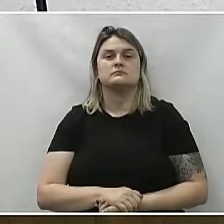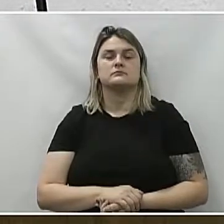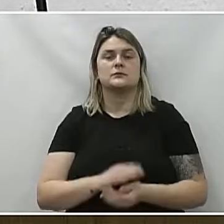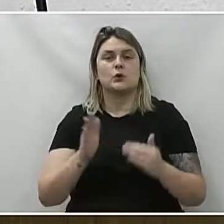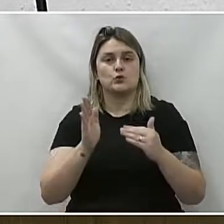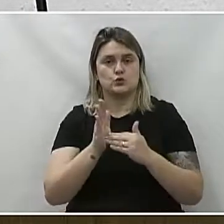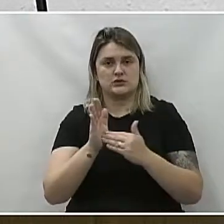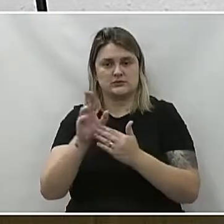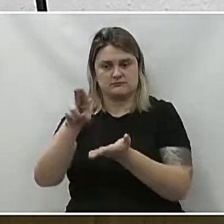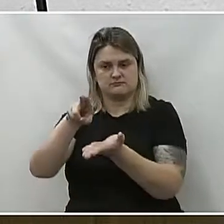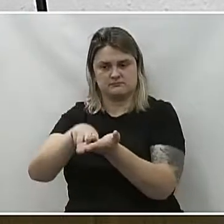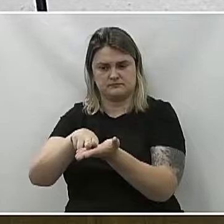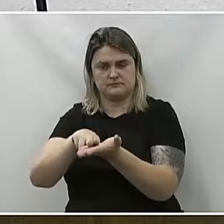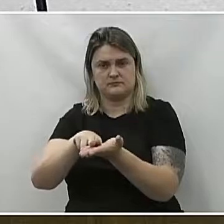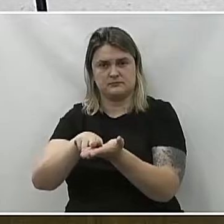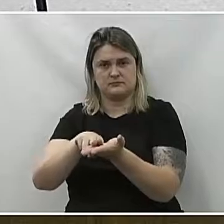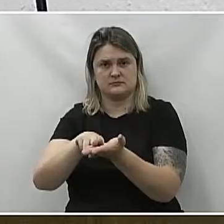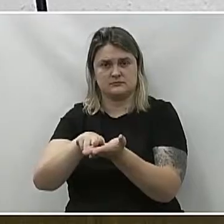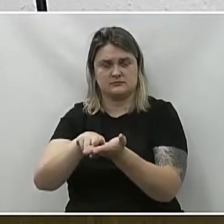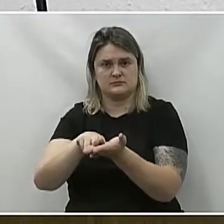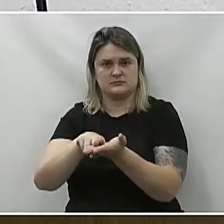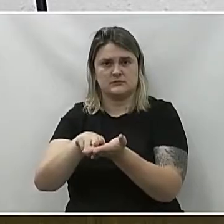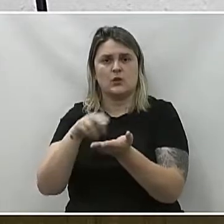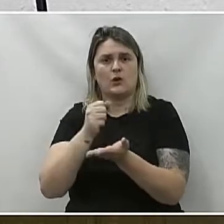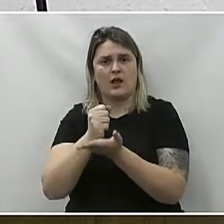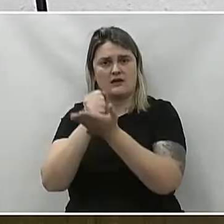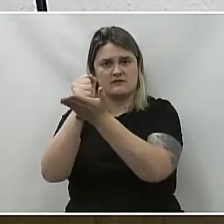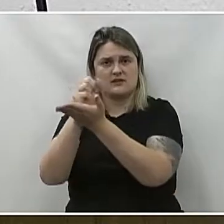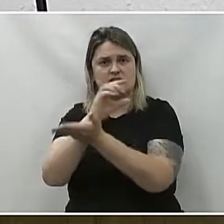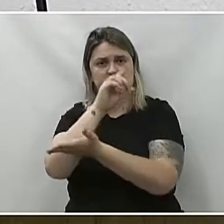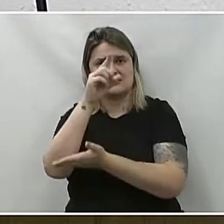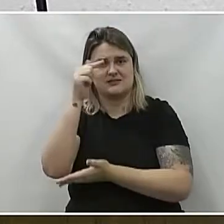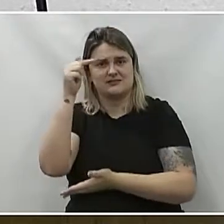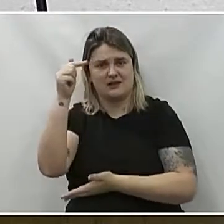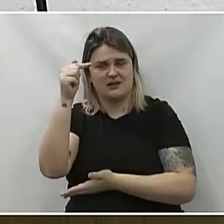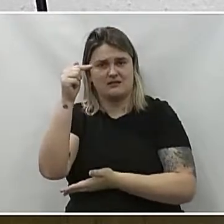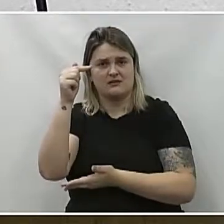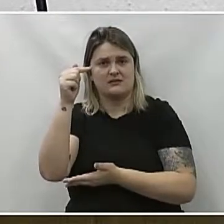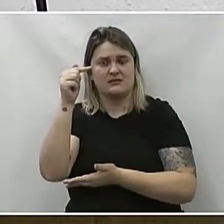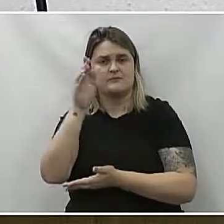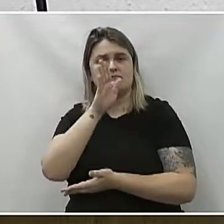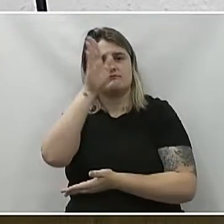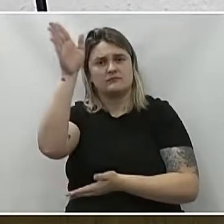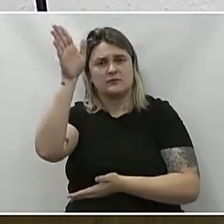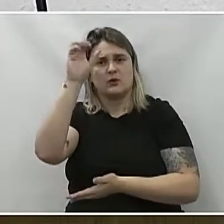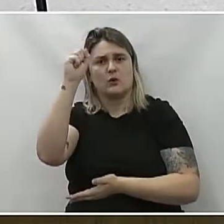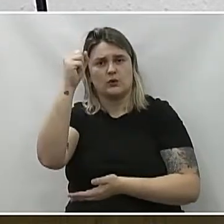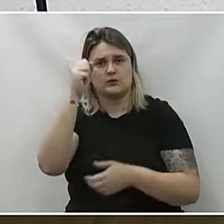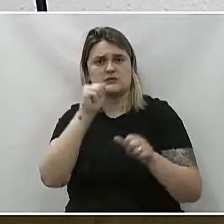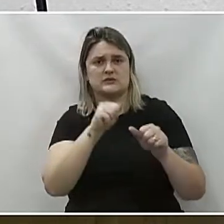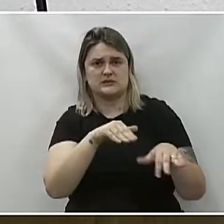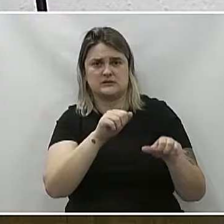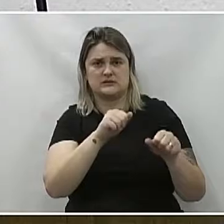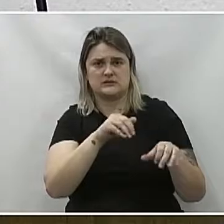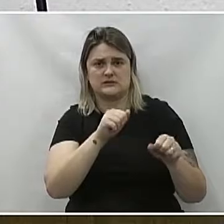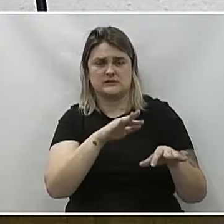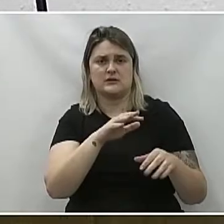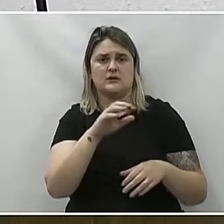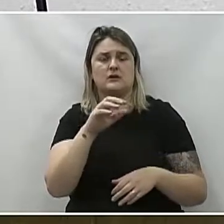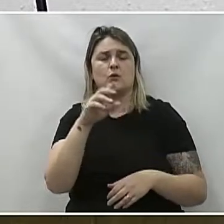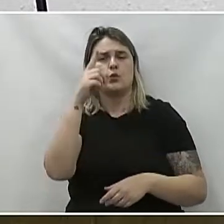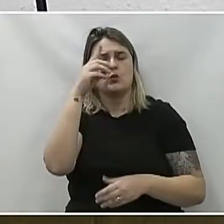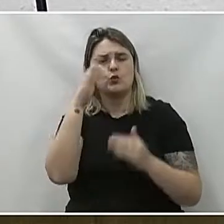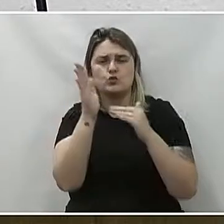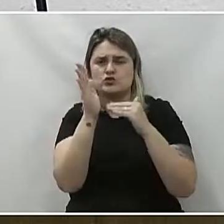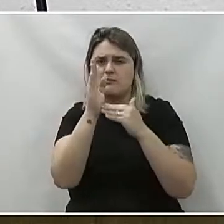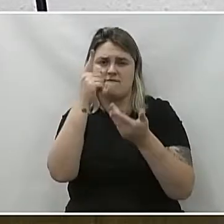Na última internação, na última vez que eu levei ele, que foi no dia 7, que ele tinha reconsulta no dia 8 de setembro, que foi a última